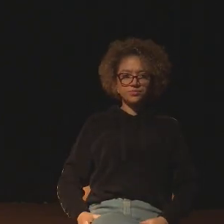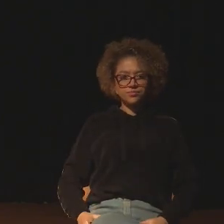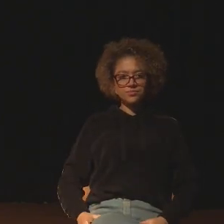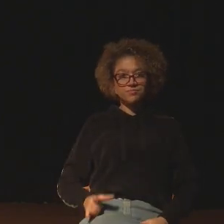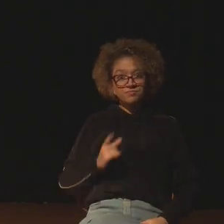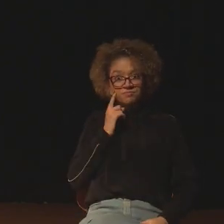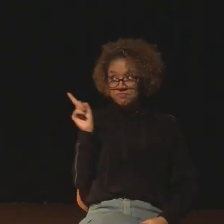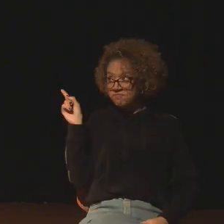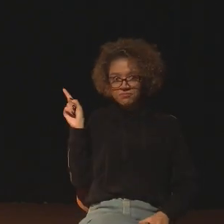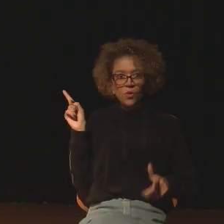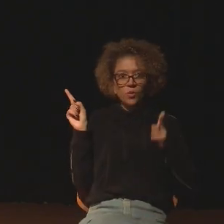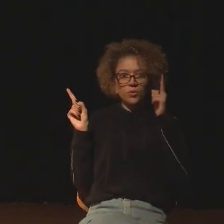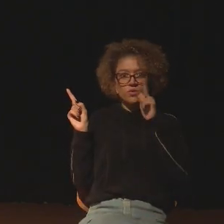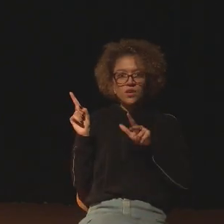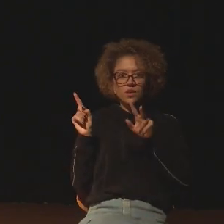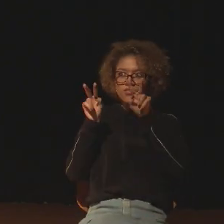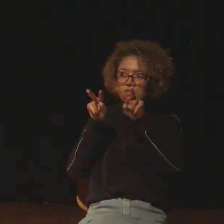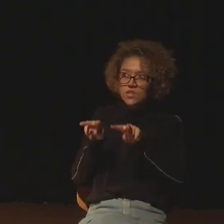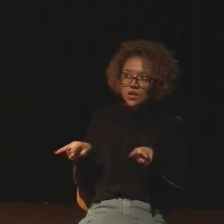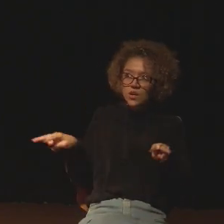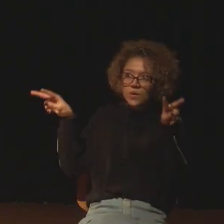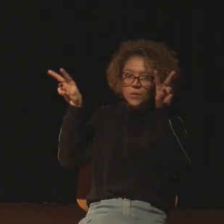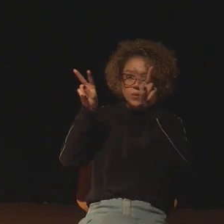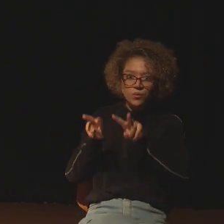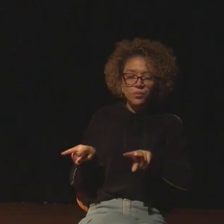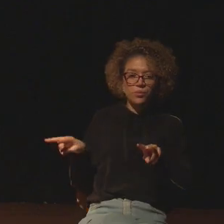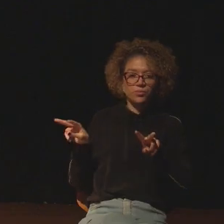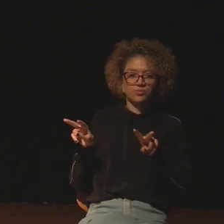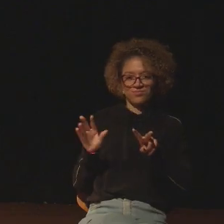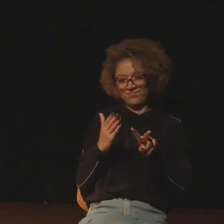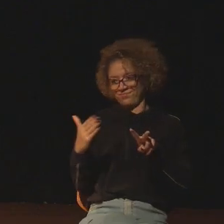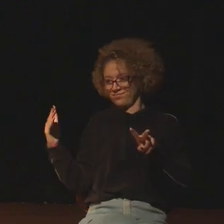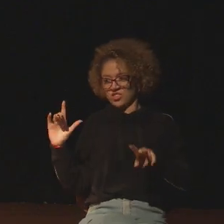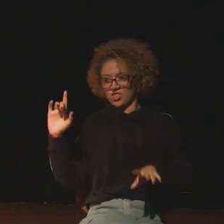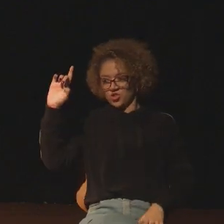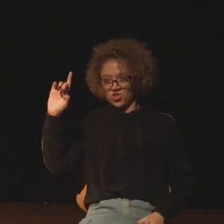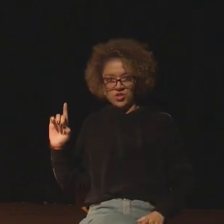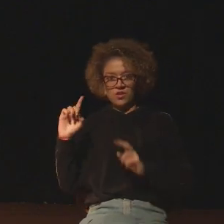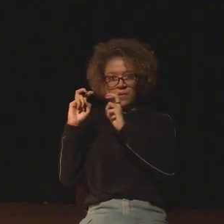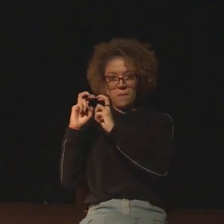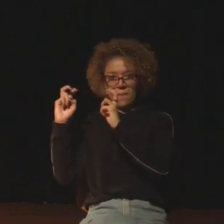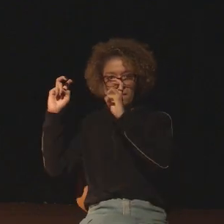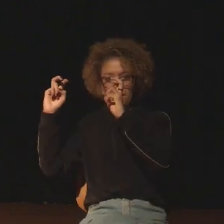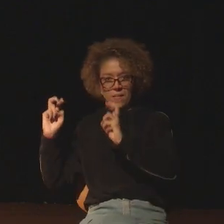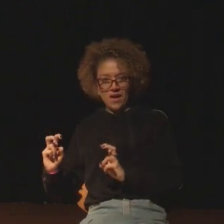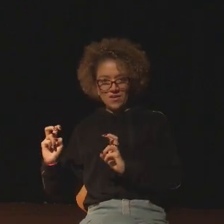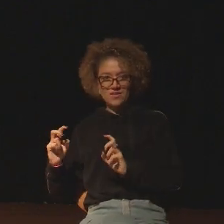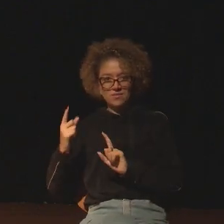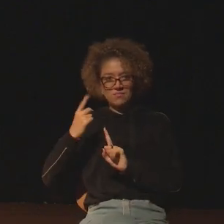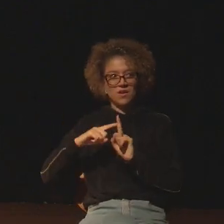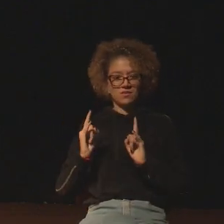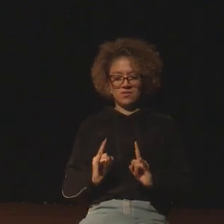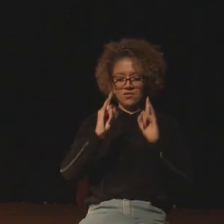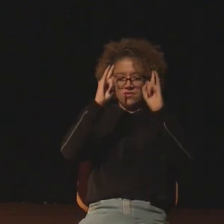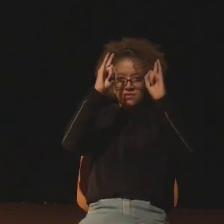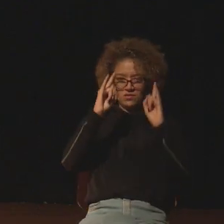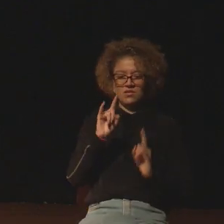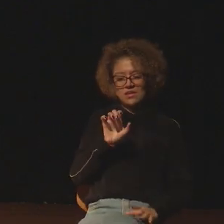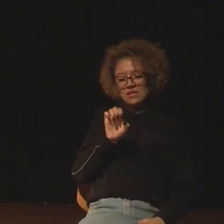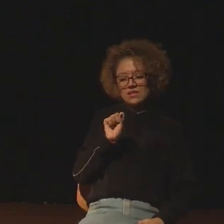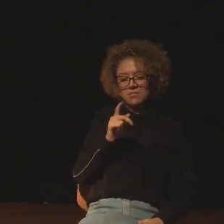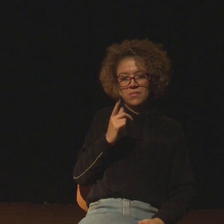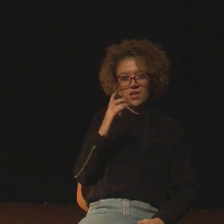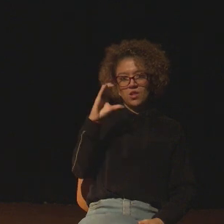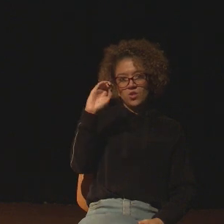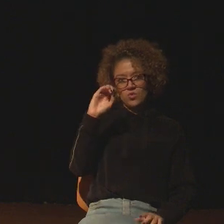Aqui é uma visão mais de baixo, à direita o MASP, o espelho d'água, e à esquerda o Pietro.